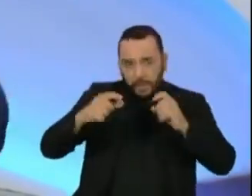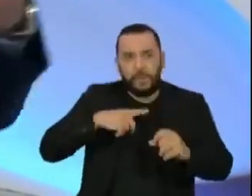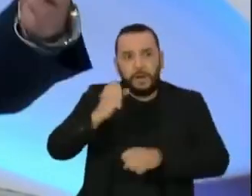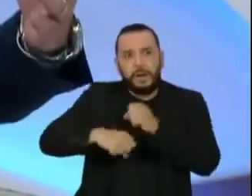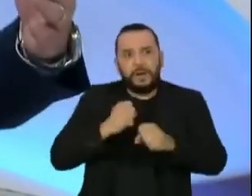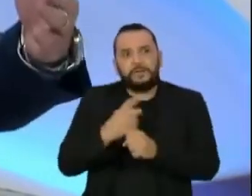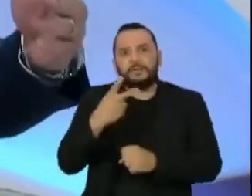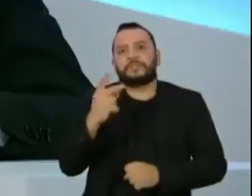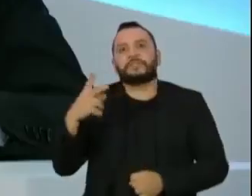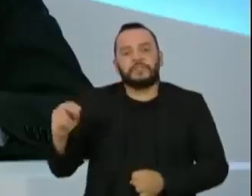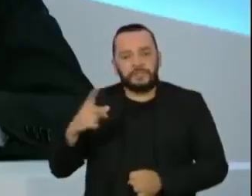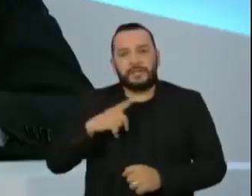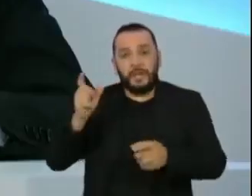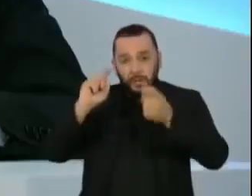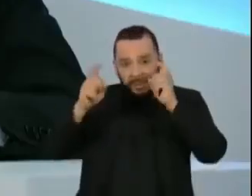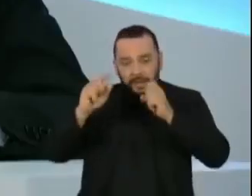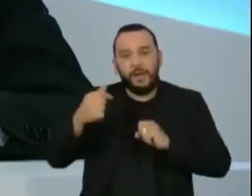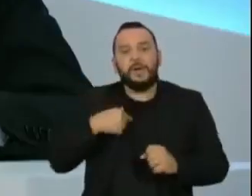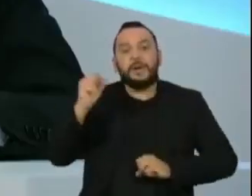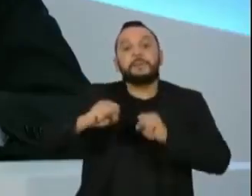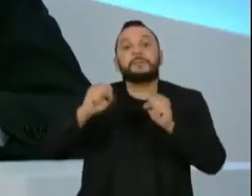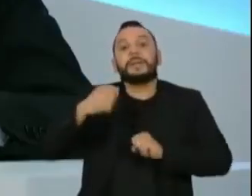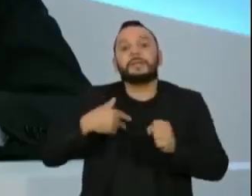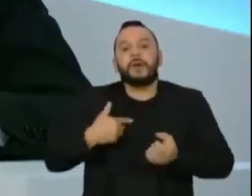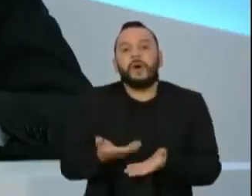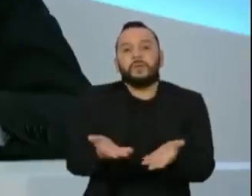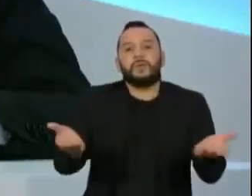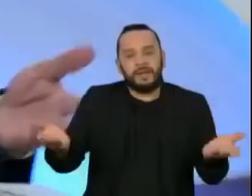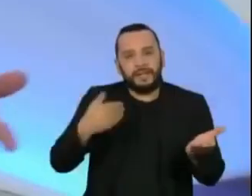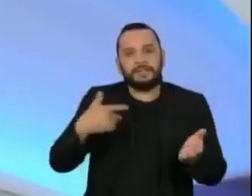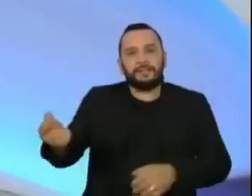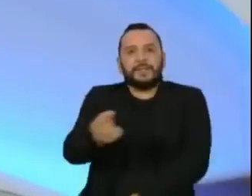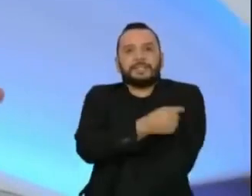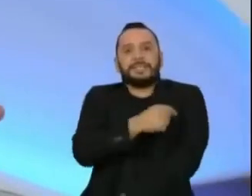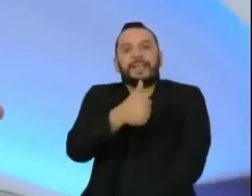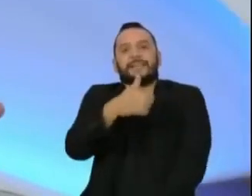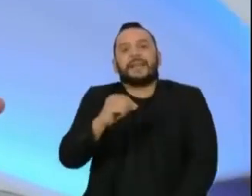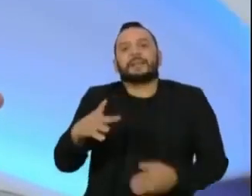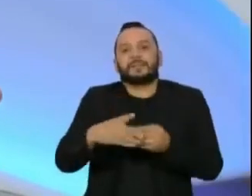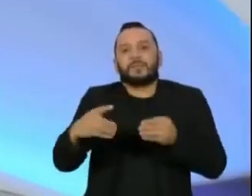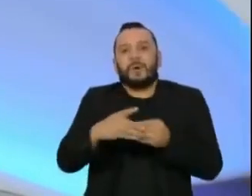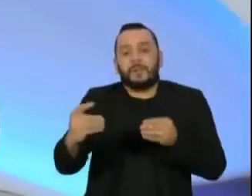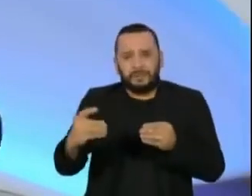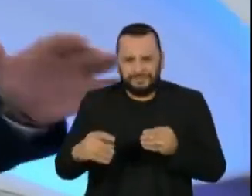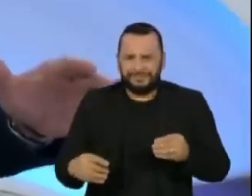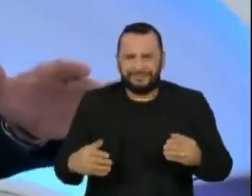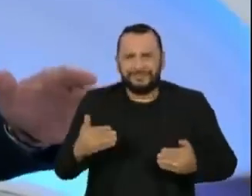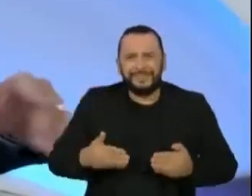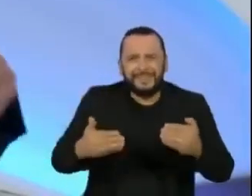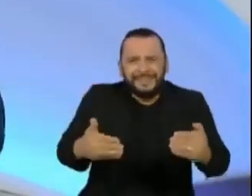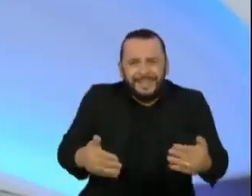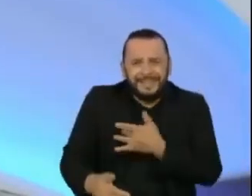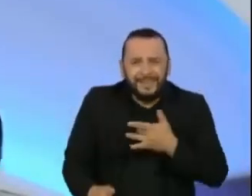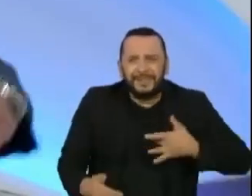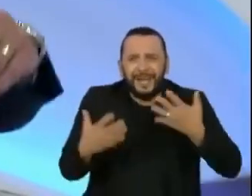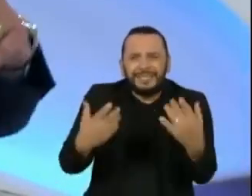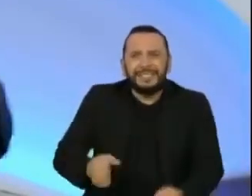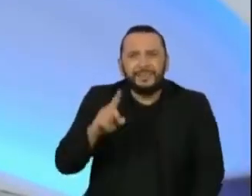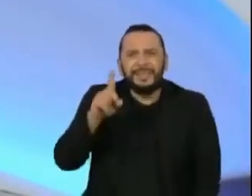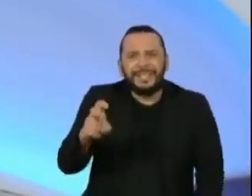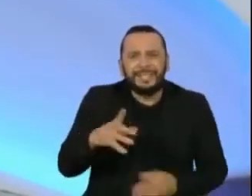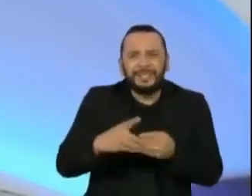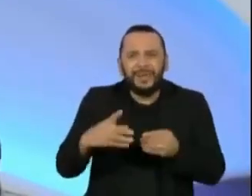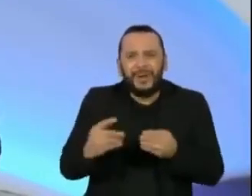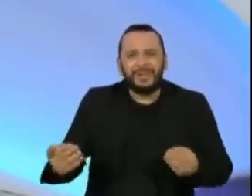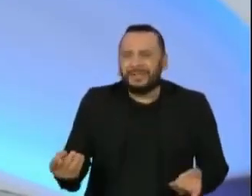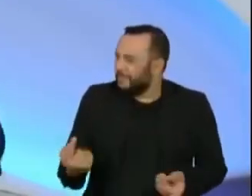reunião em que a empresa oferece a vacina a 10 dólares. E, do nada, o Ministério aceita ela por 15. Sem nenhuma justificativa, sem nenhum debate,